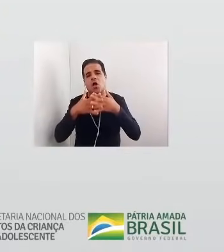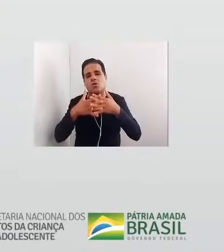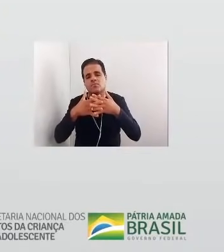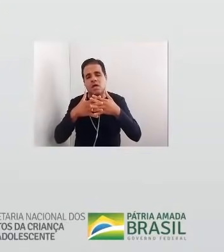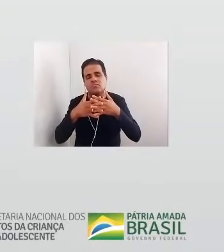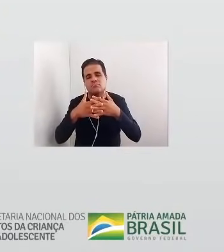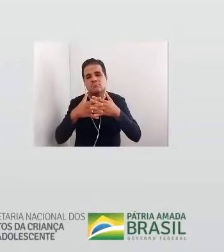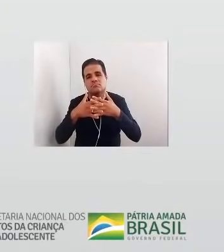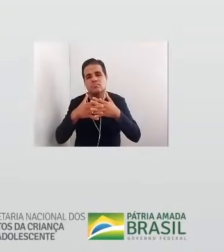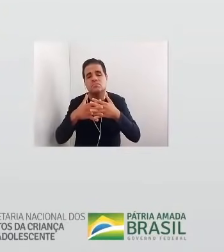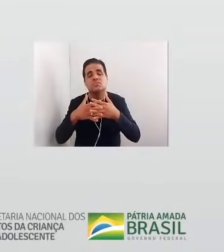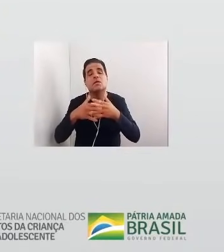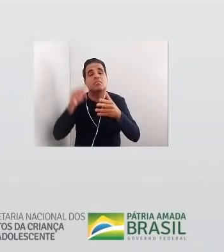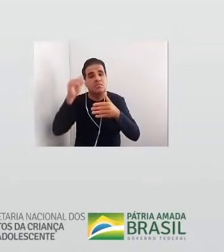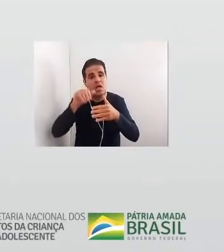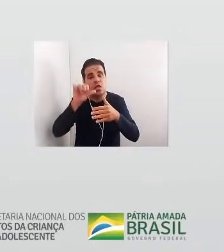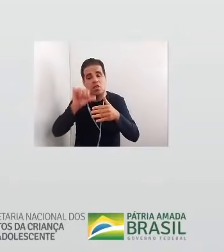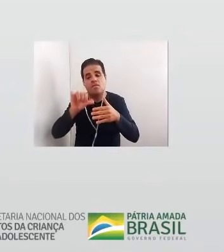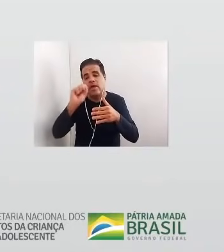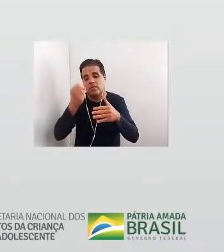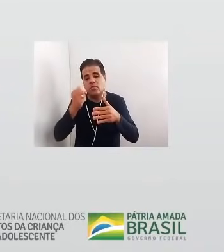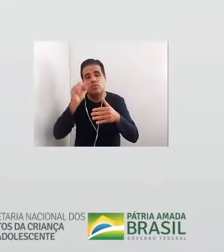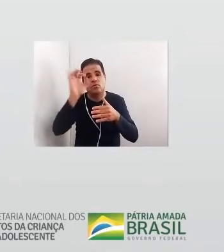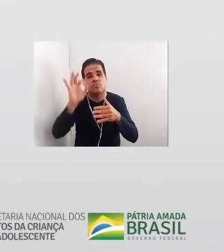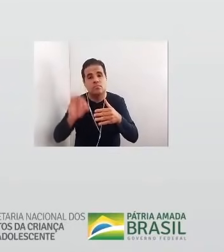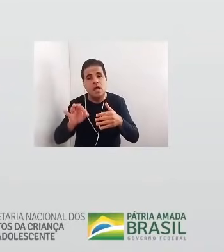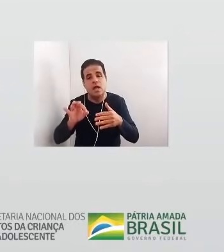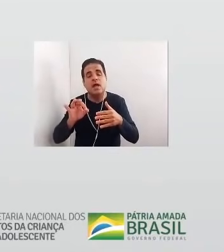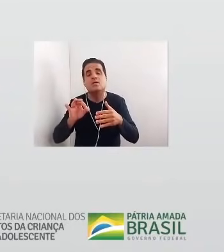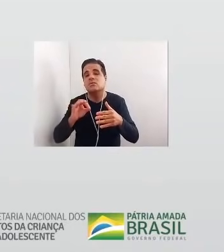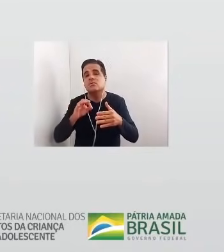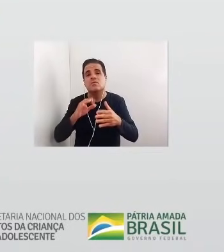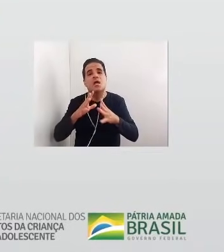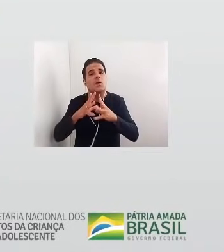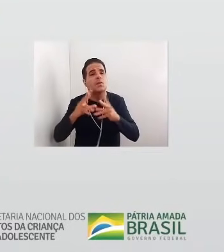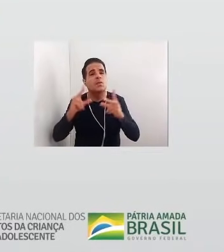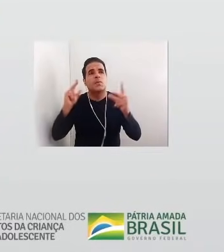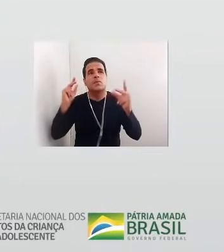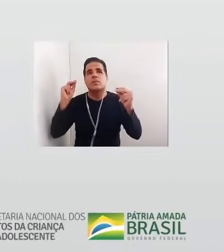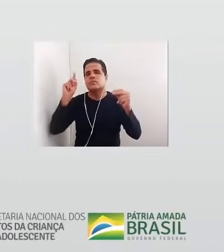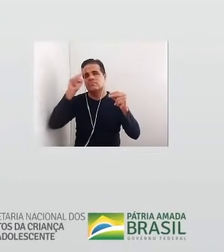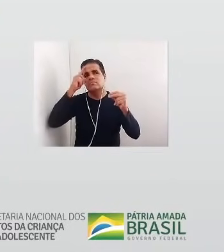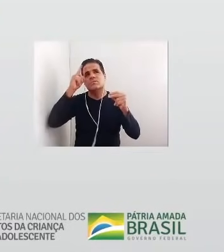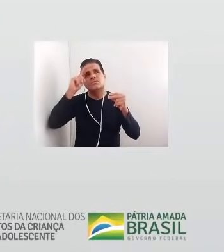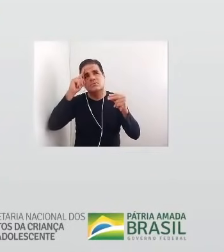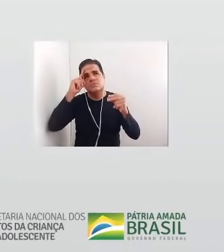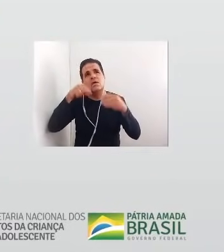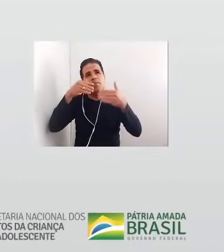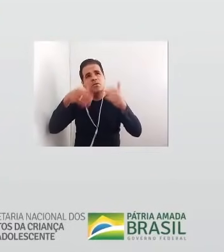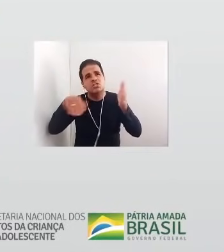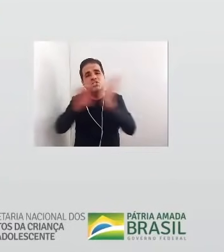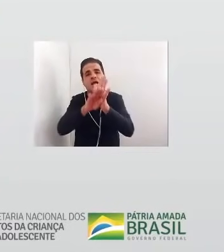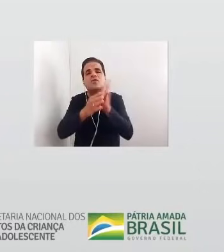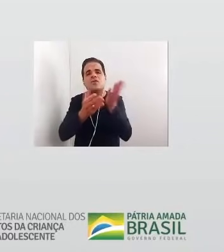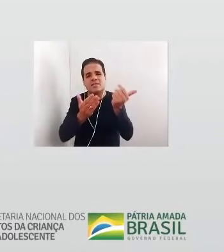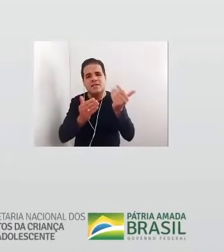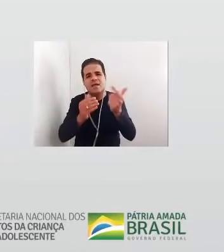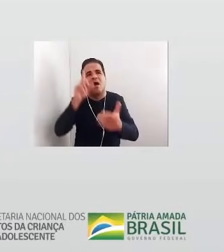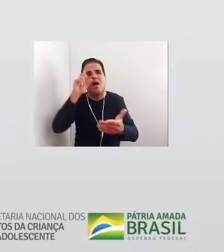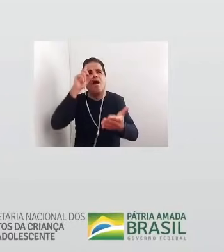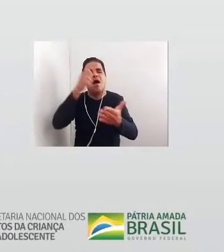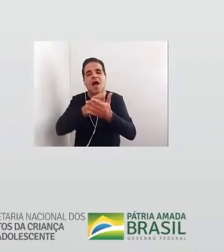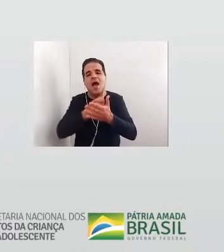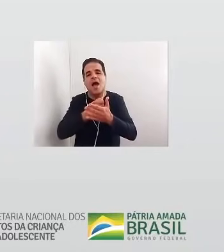parcela, 98% acaba sanando qualquer dúvida a respeito da sua própria identidade quando chega na puberdade, com os